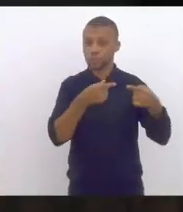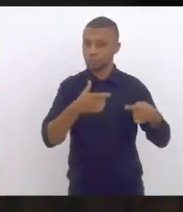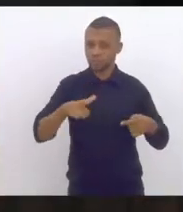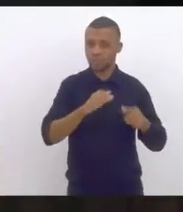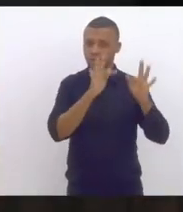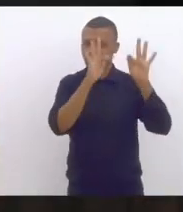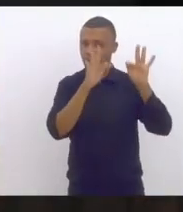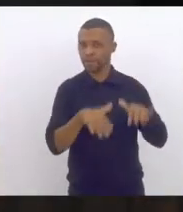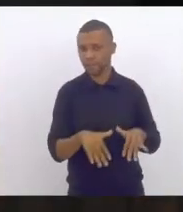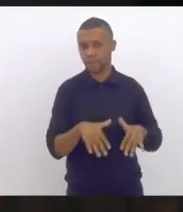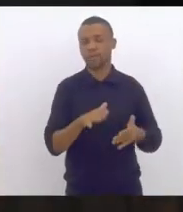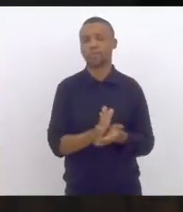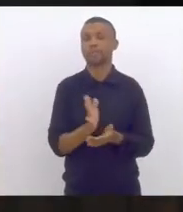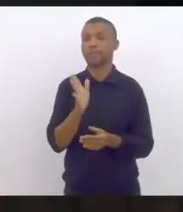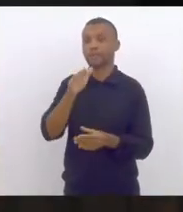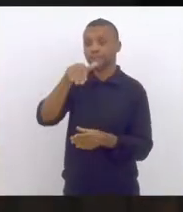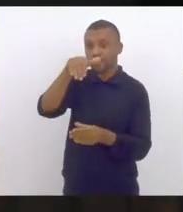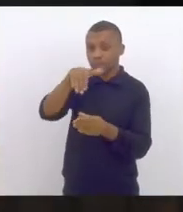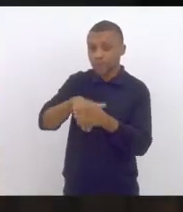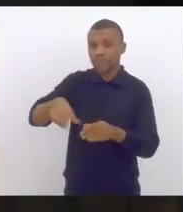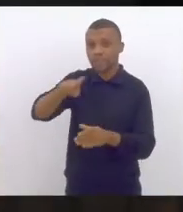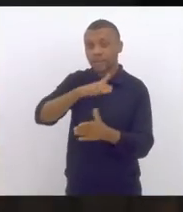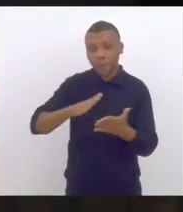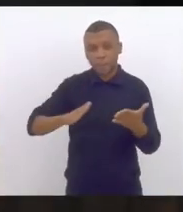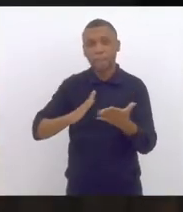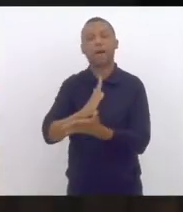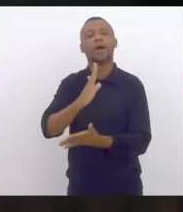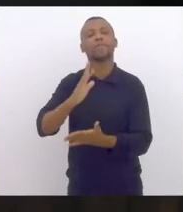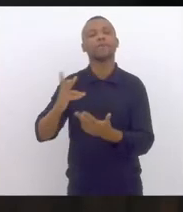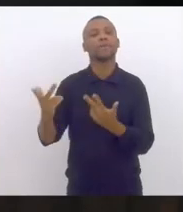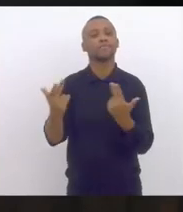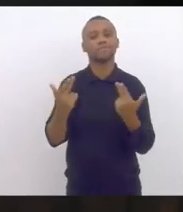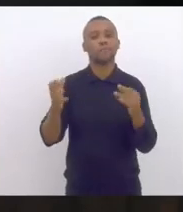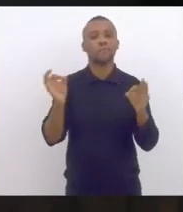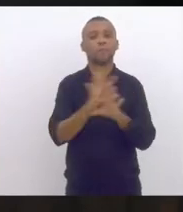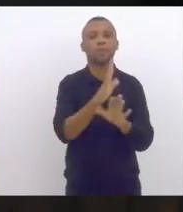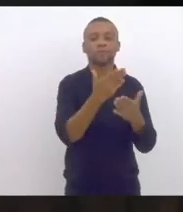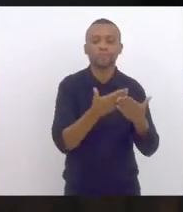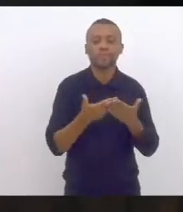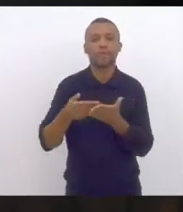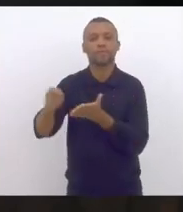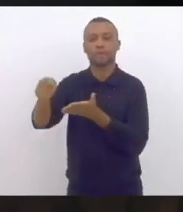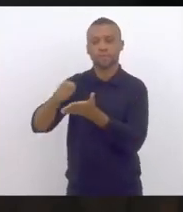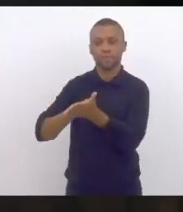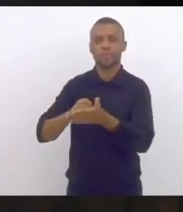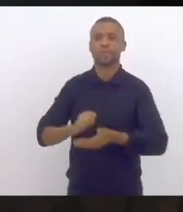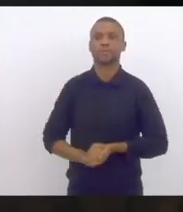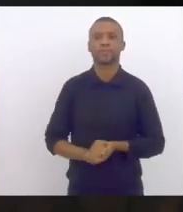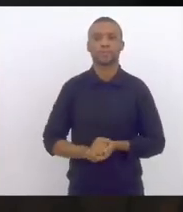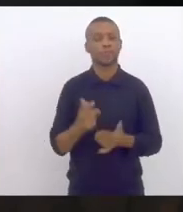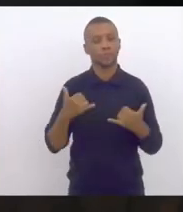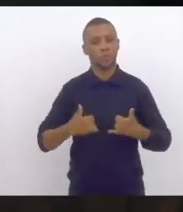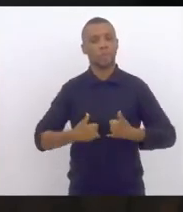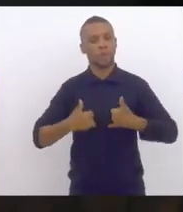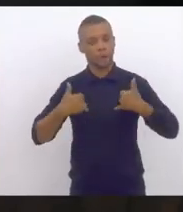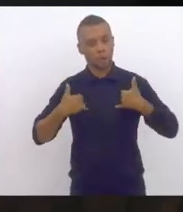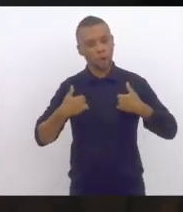encerrada a discussão, em votação. Os senhores que aprovam, permaneçam como estão, aprovado, vai à promulgação. Para mim é uma honra